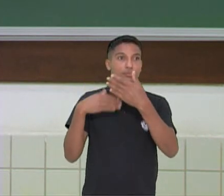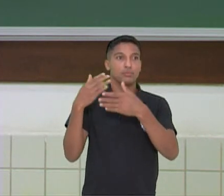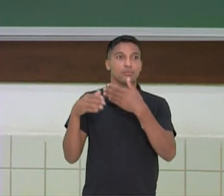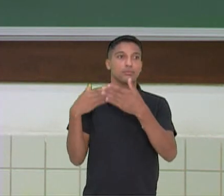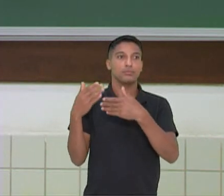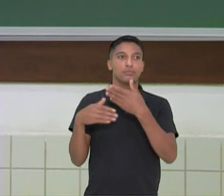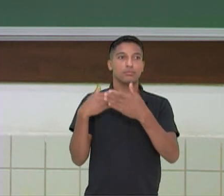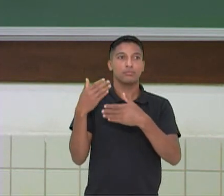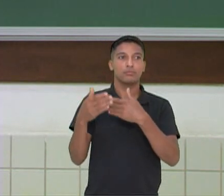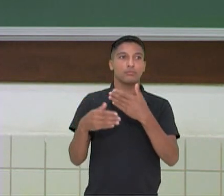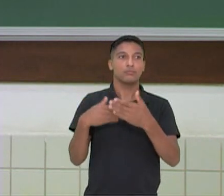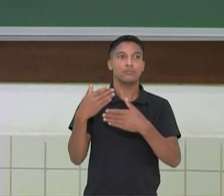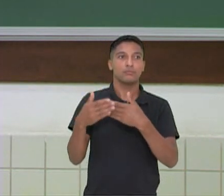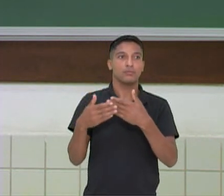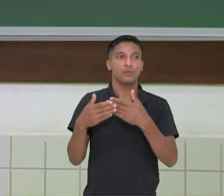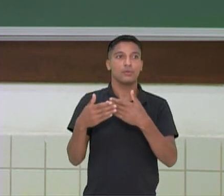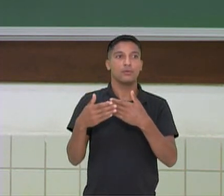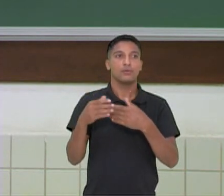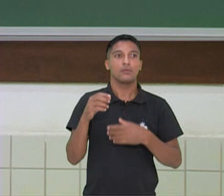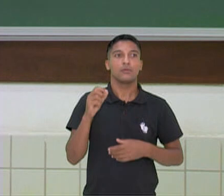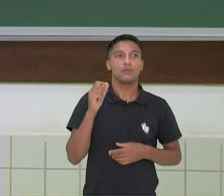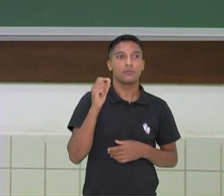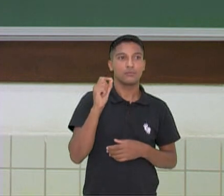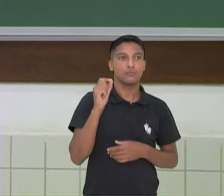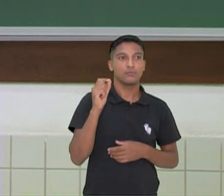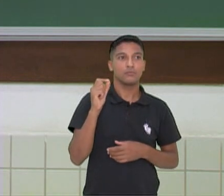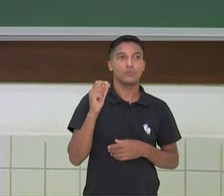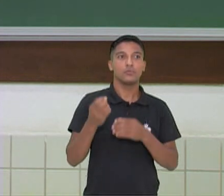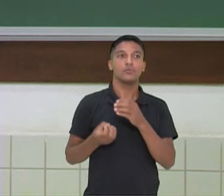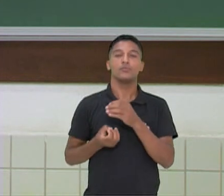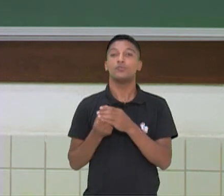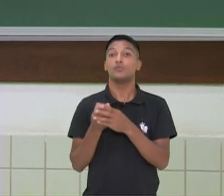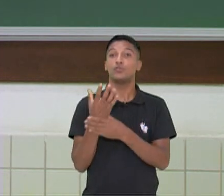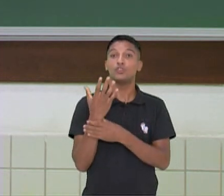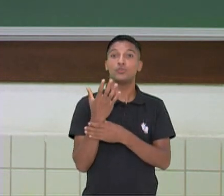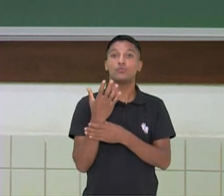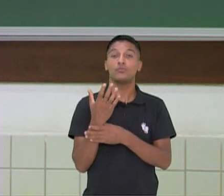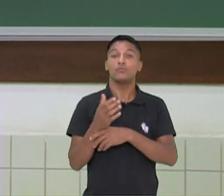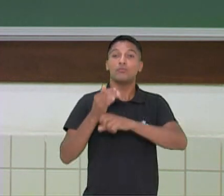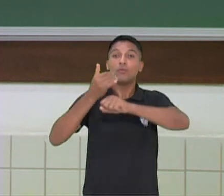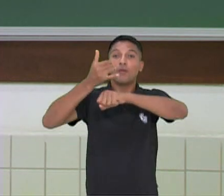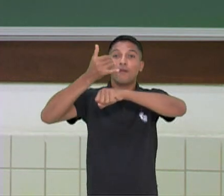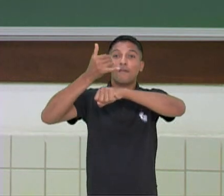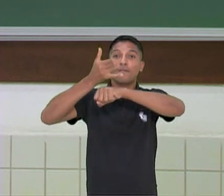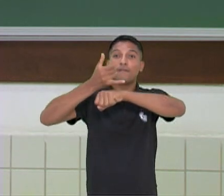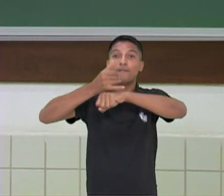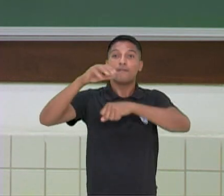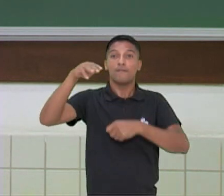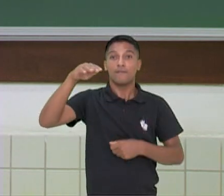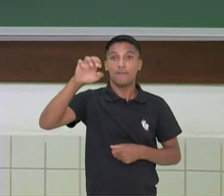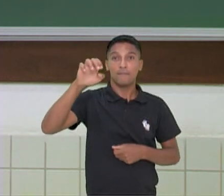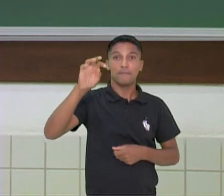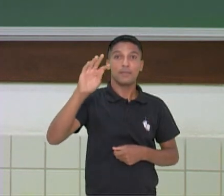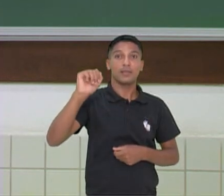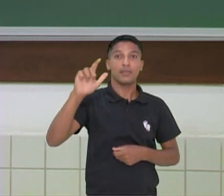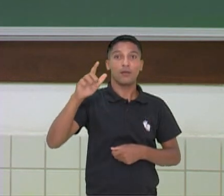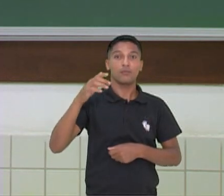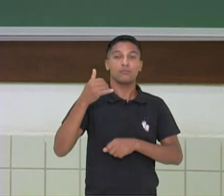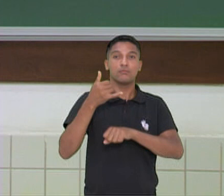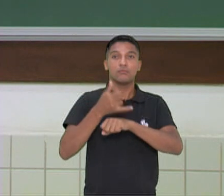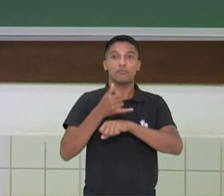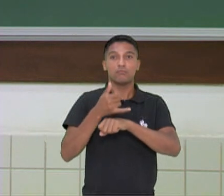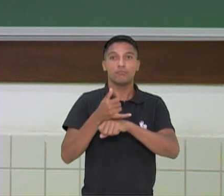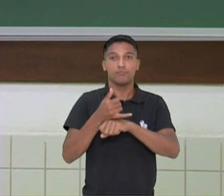desenvolveu essa tecnologia né de criar artefatos com o uso do Metal a partir do metal